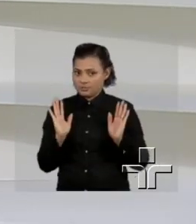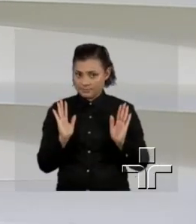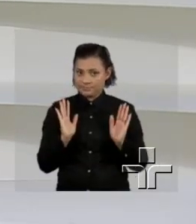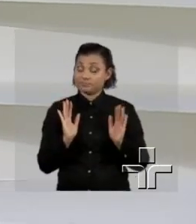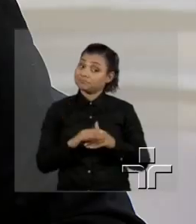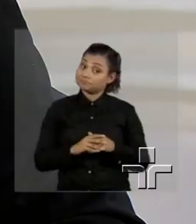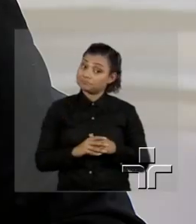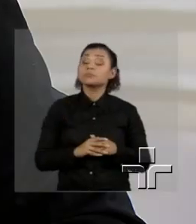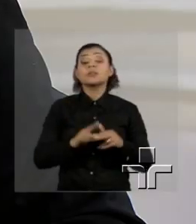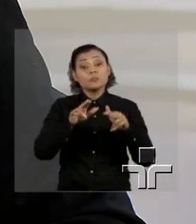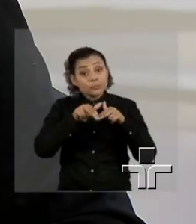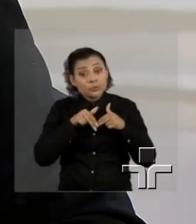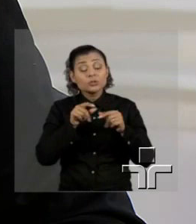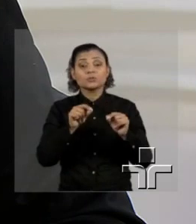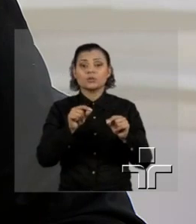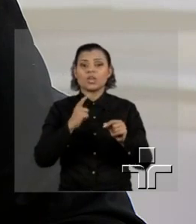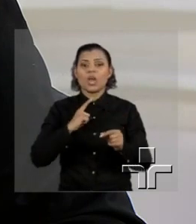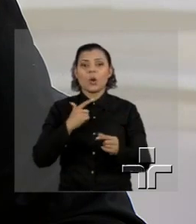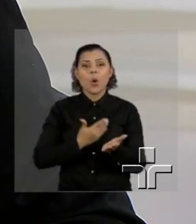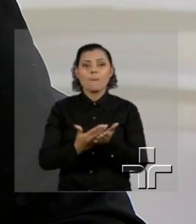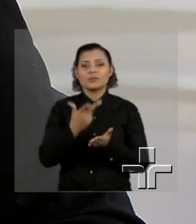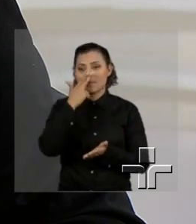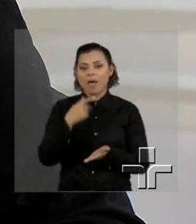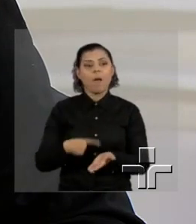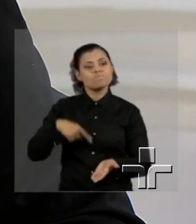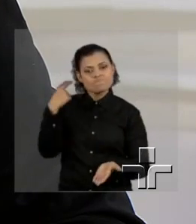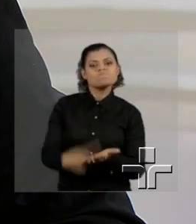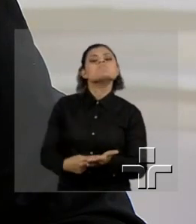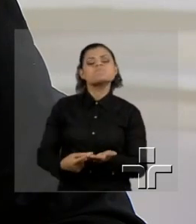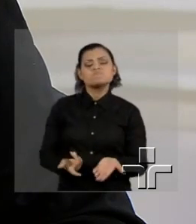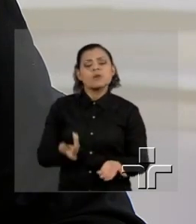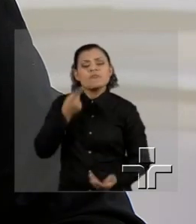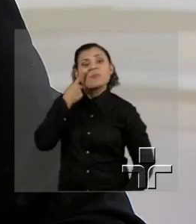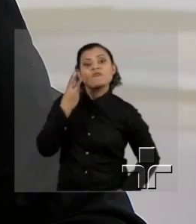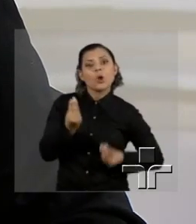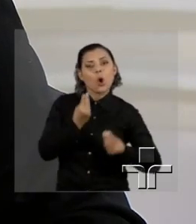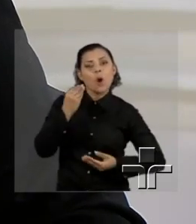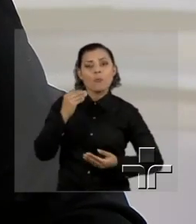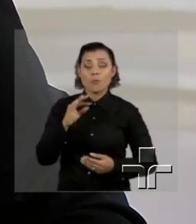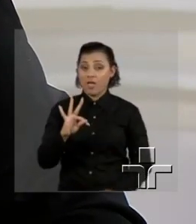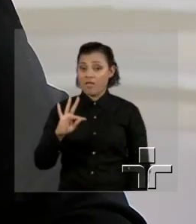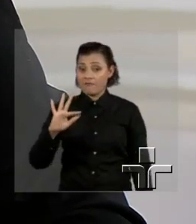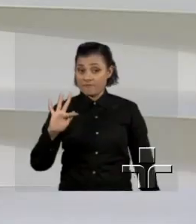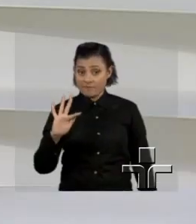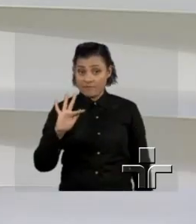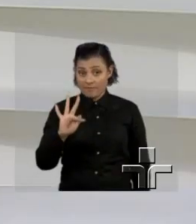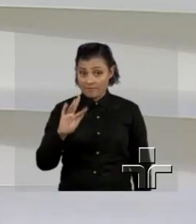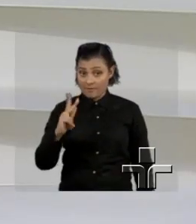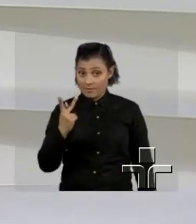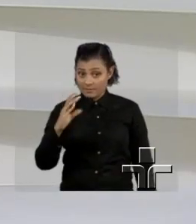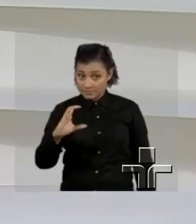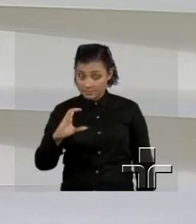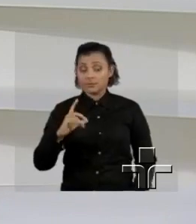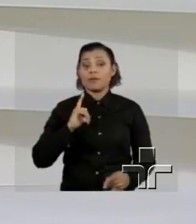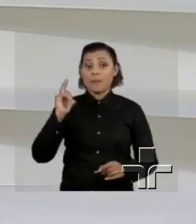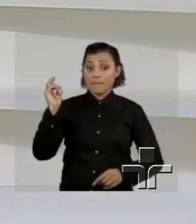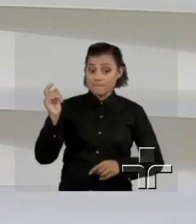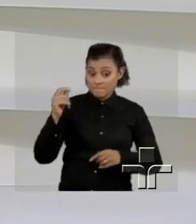seria outra situação. Eu não vou entrar numa situação hipotética, mas a minha tendência é não fazer isso. Não. Sem filé